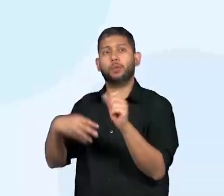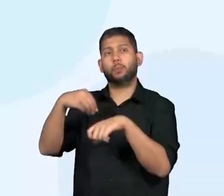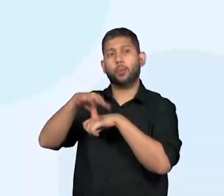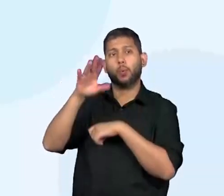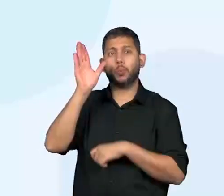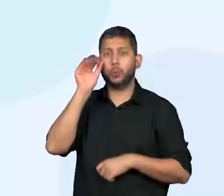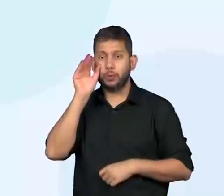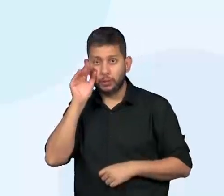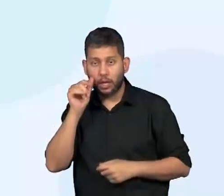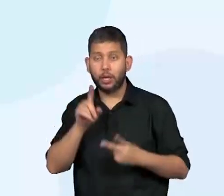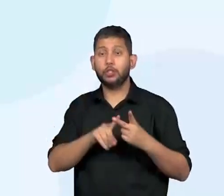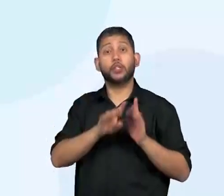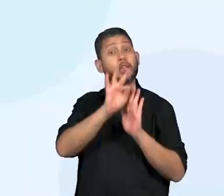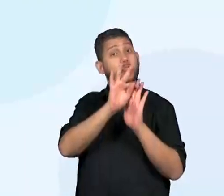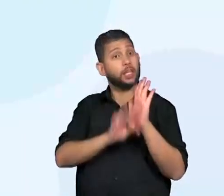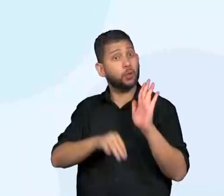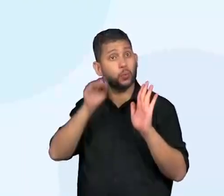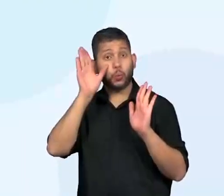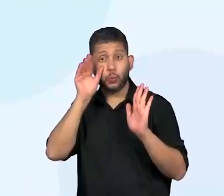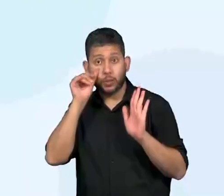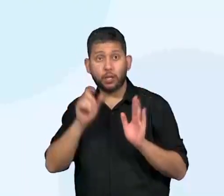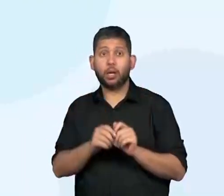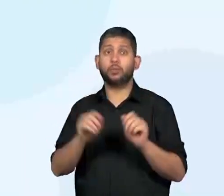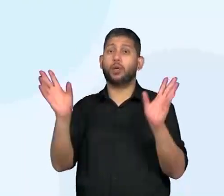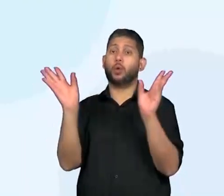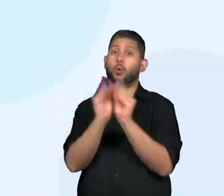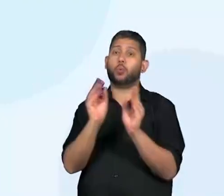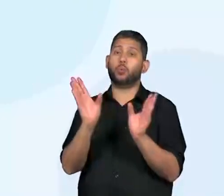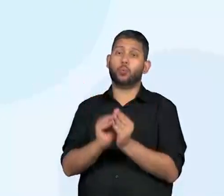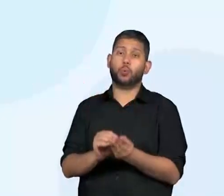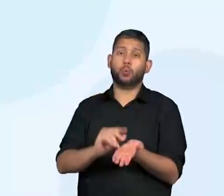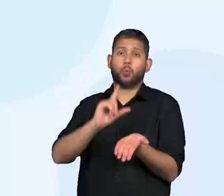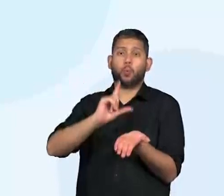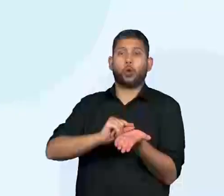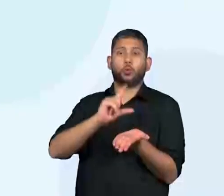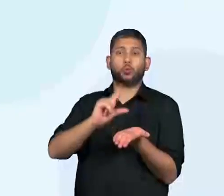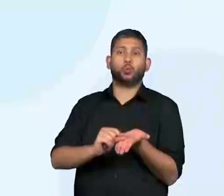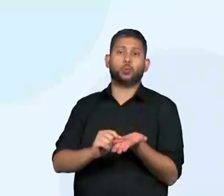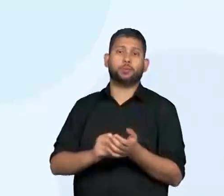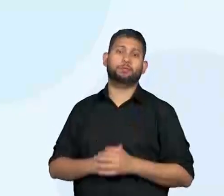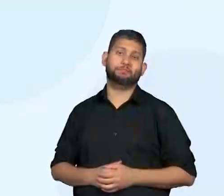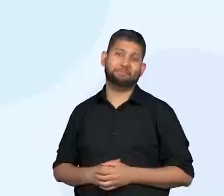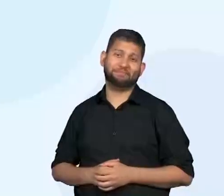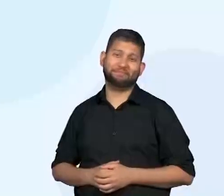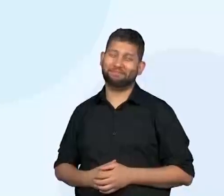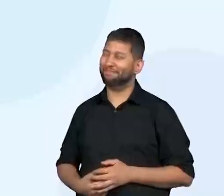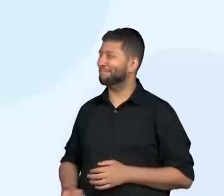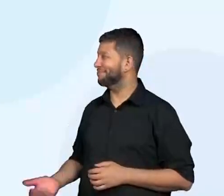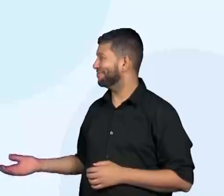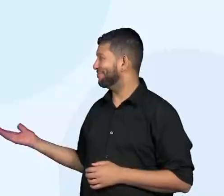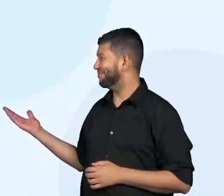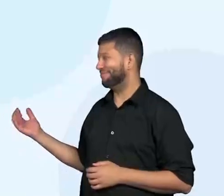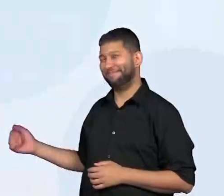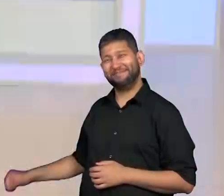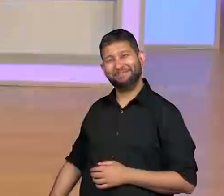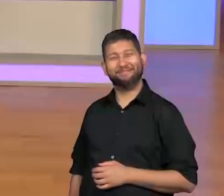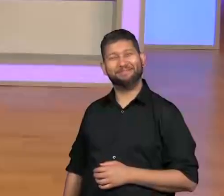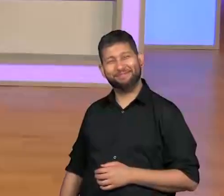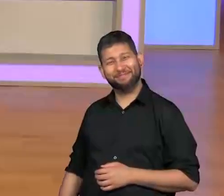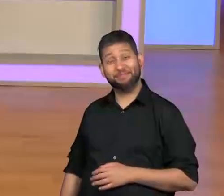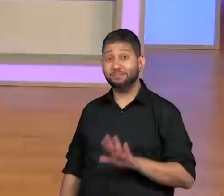curiosidade, texto de curiosidade, resumo, artigo científico. E vale lembrar o